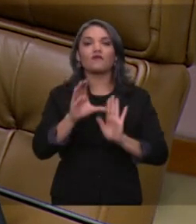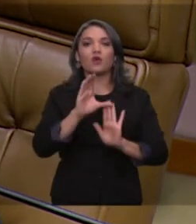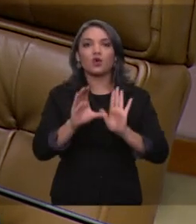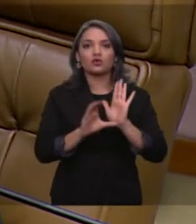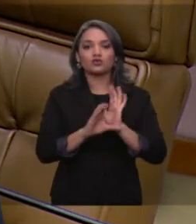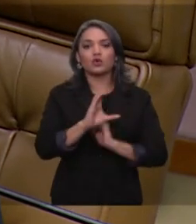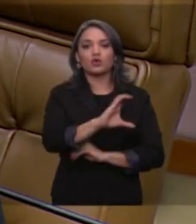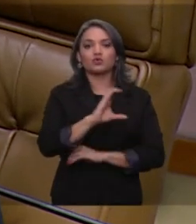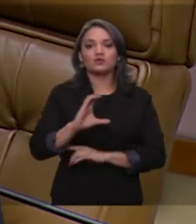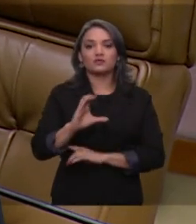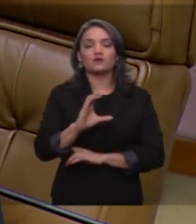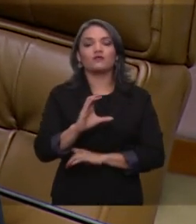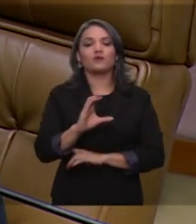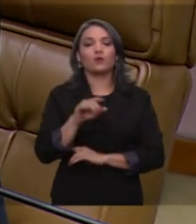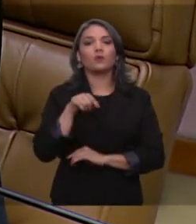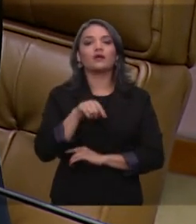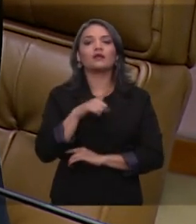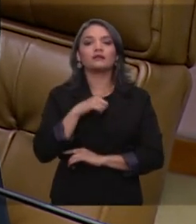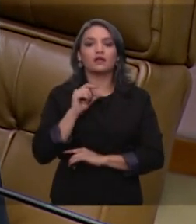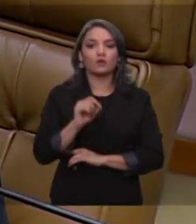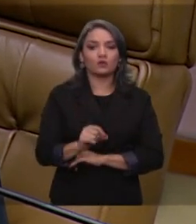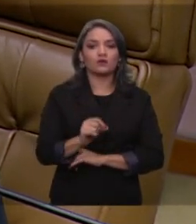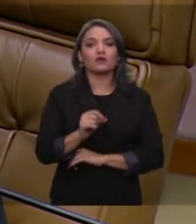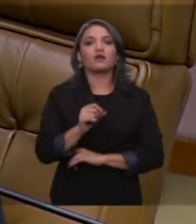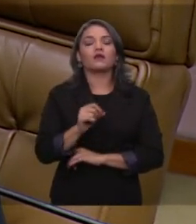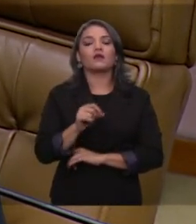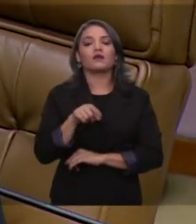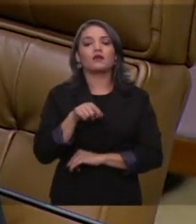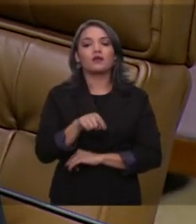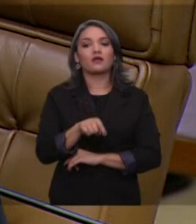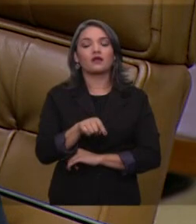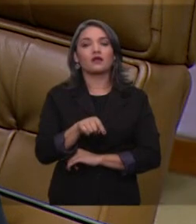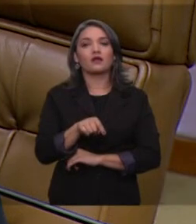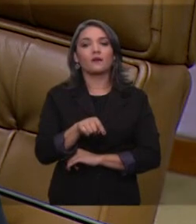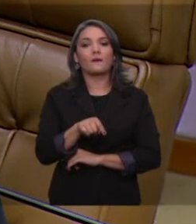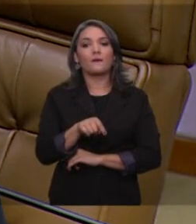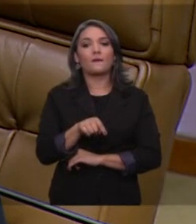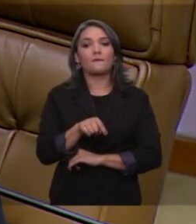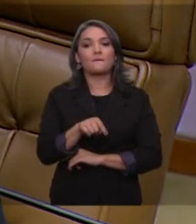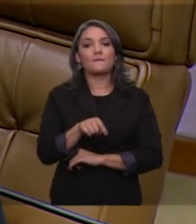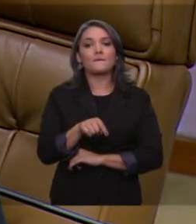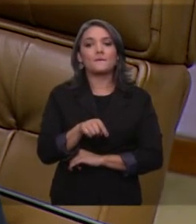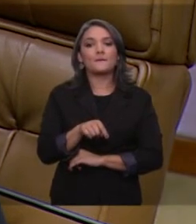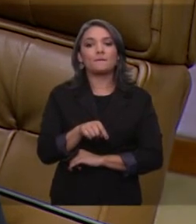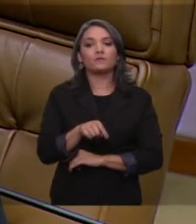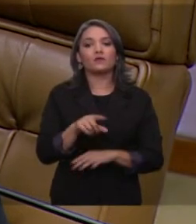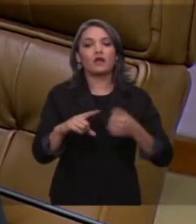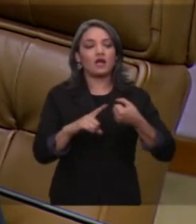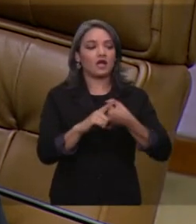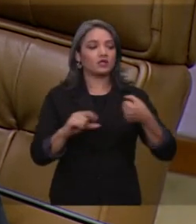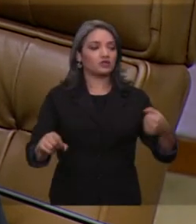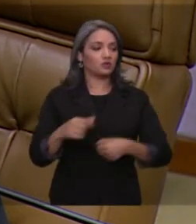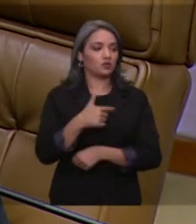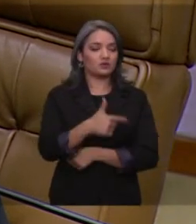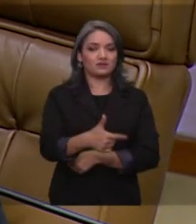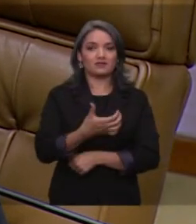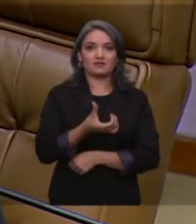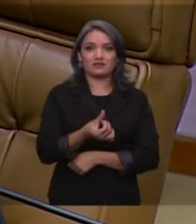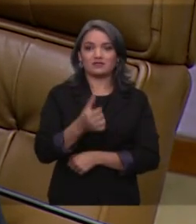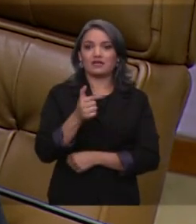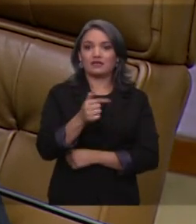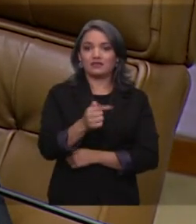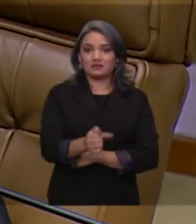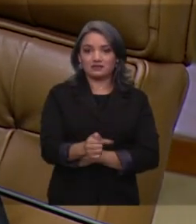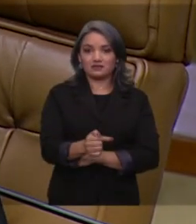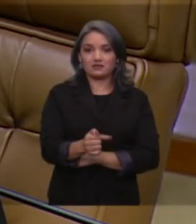16, que previa, já no Código Civil de 16, o artigo 267,